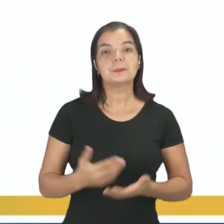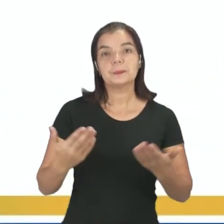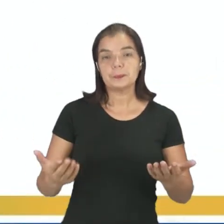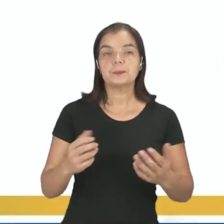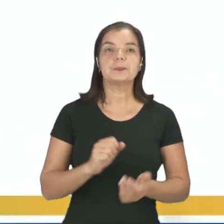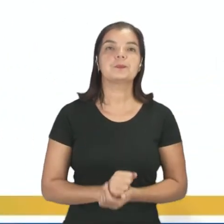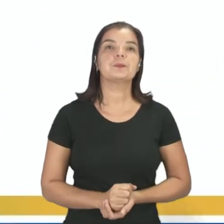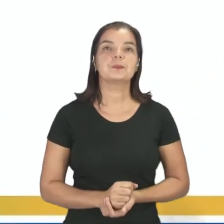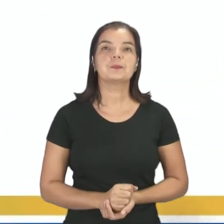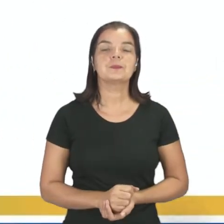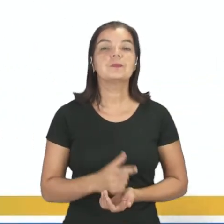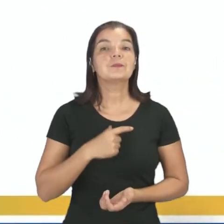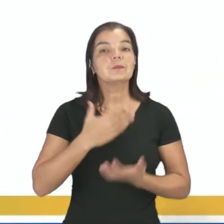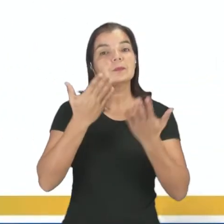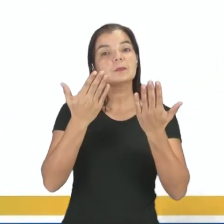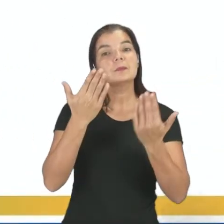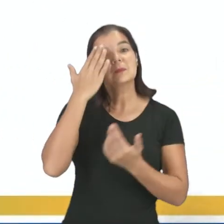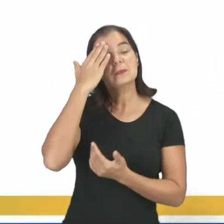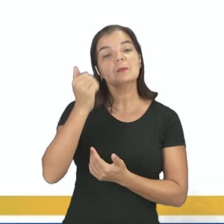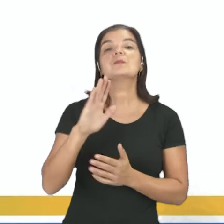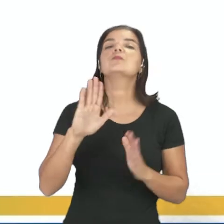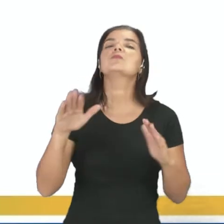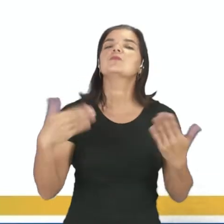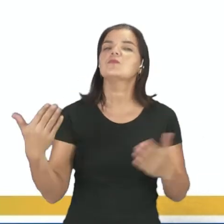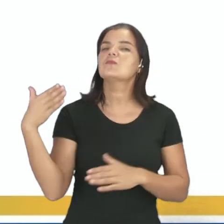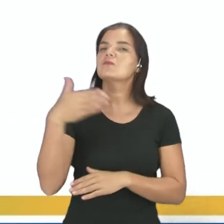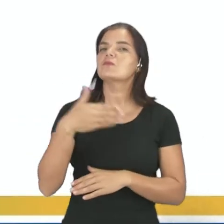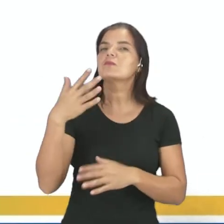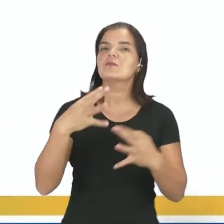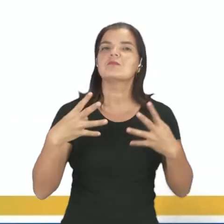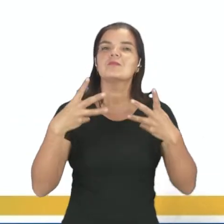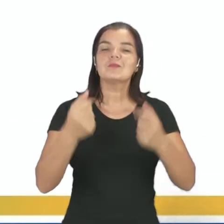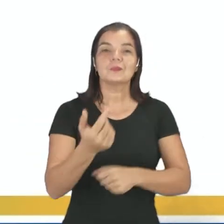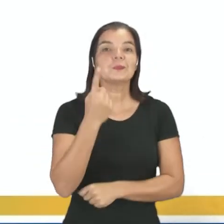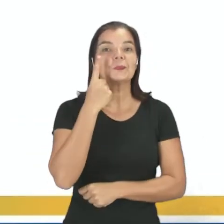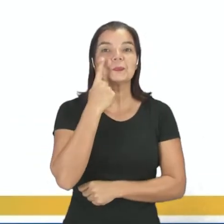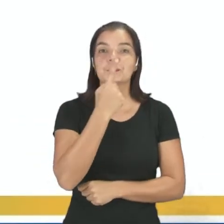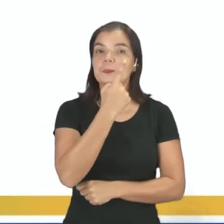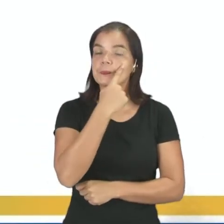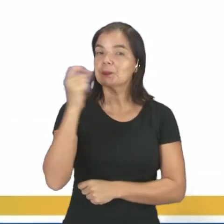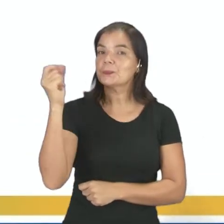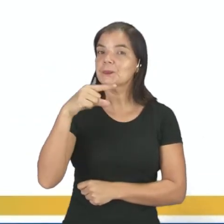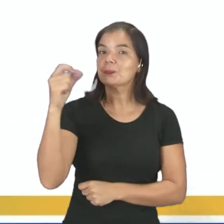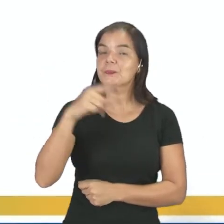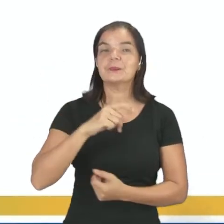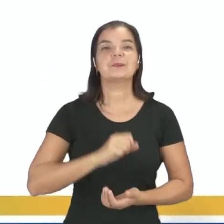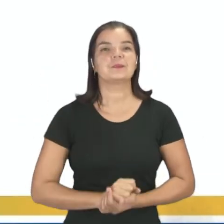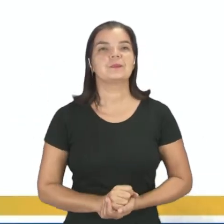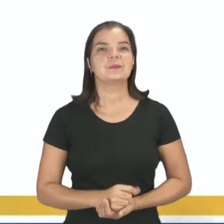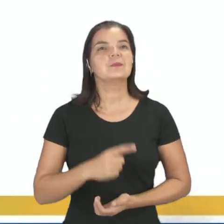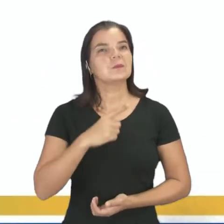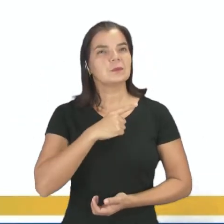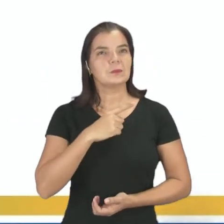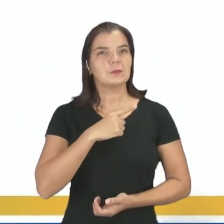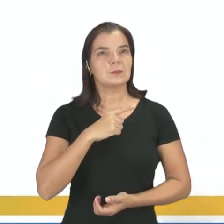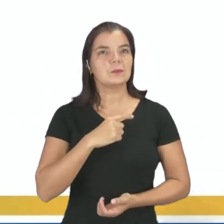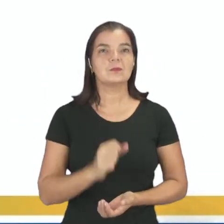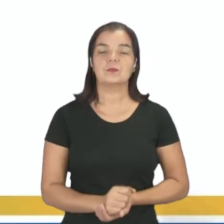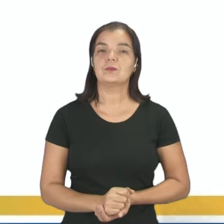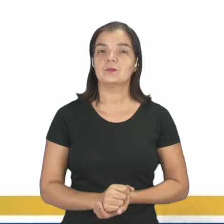Bem, aqui ele quer saber qual é a frequência absoluta dos olhos azuis. Nós temos